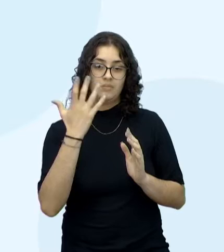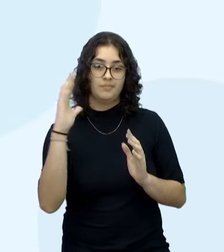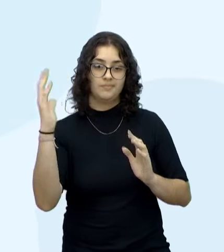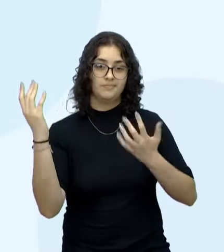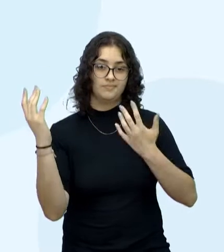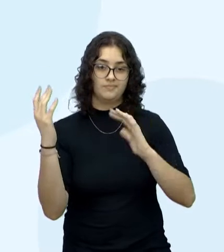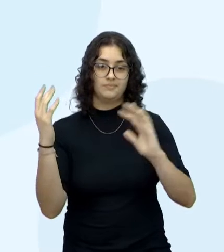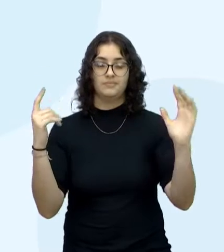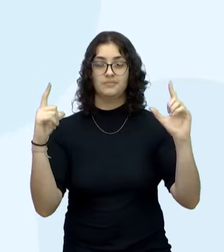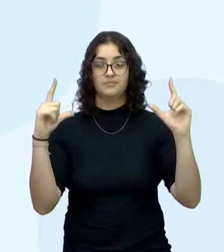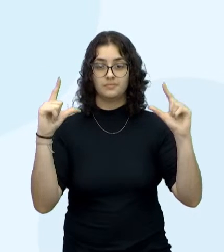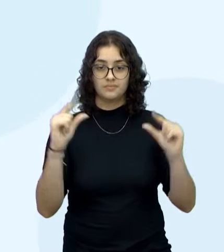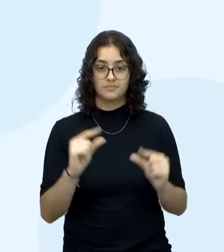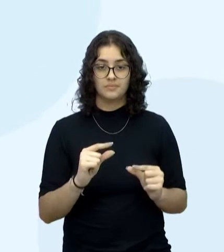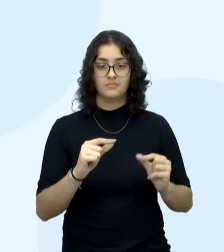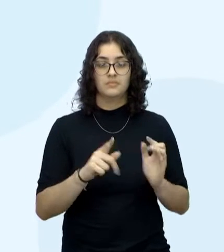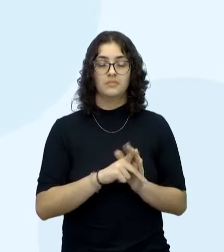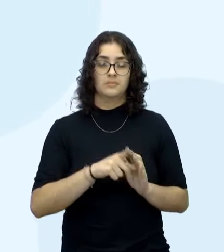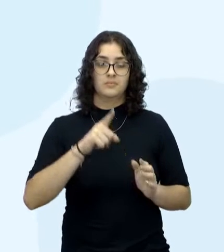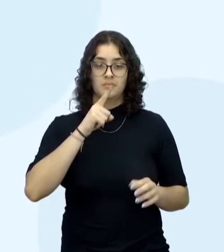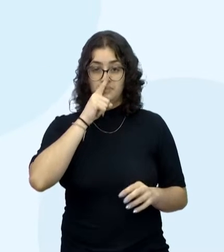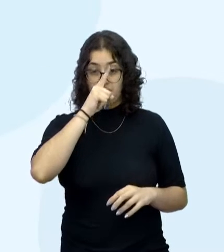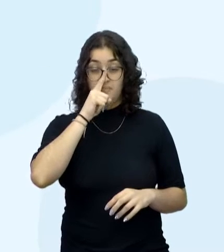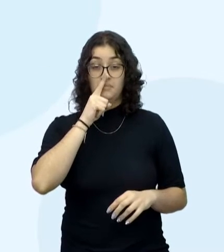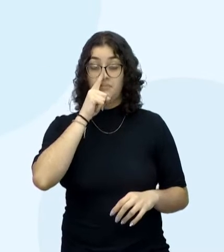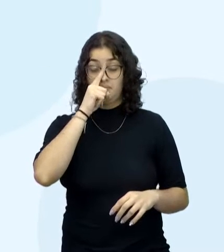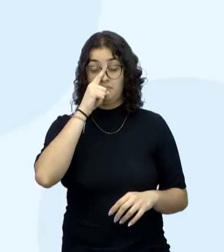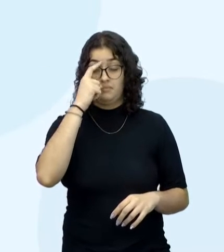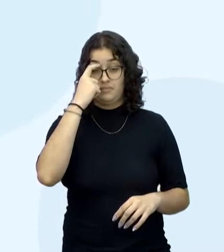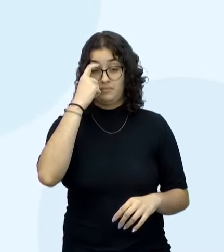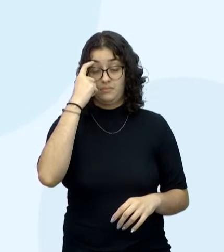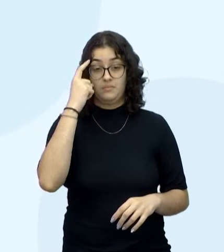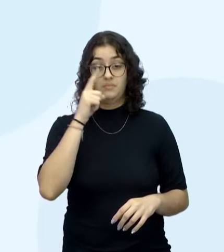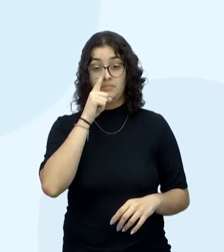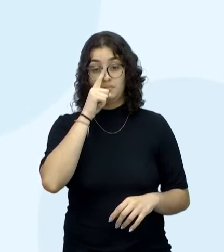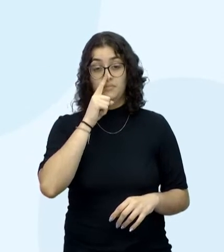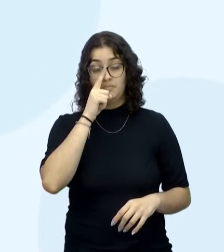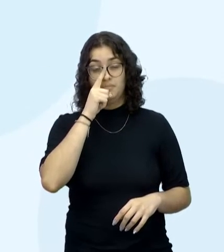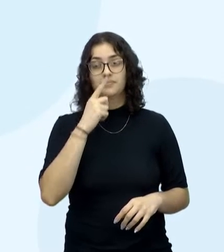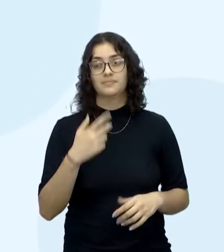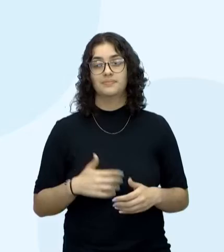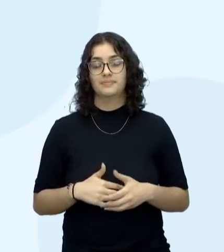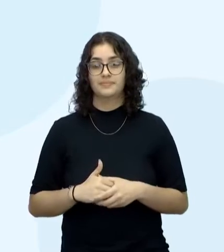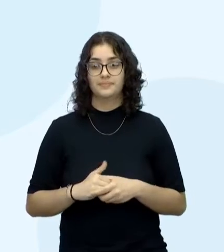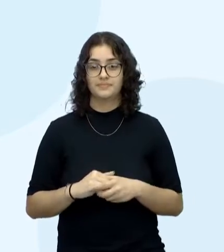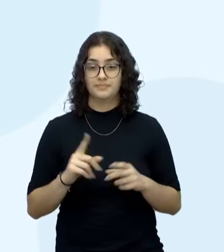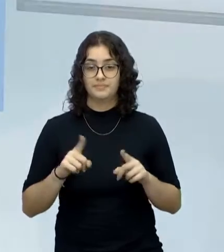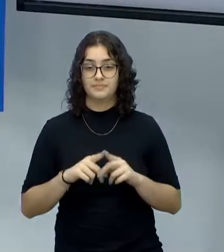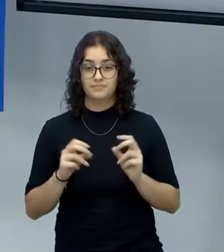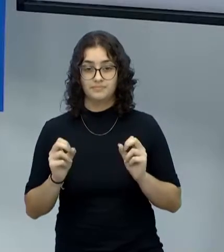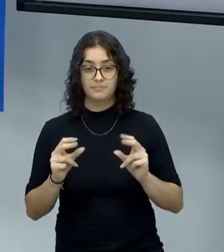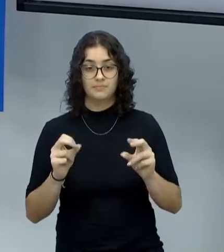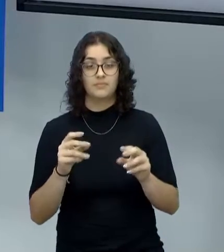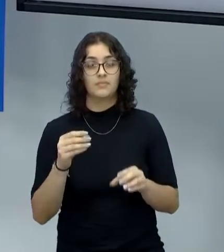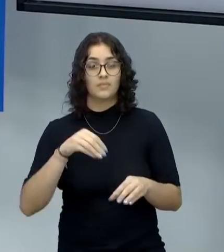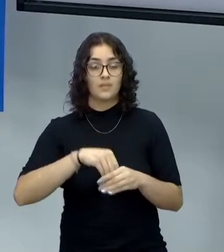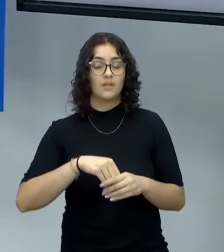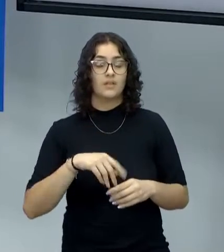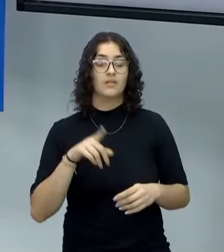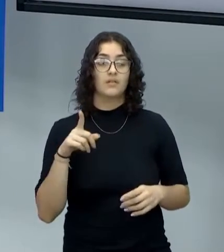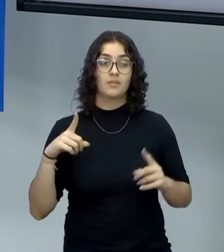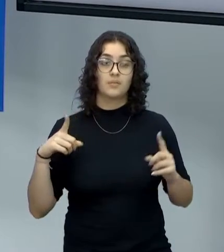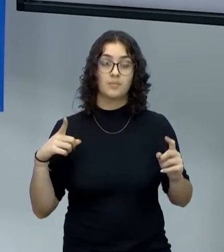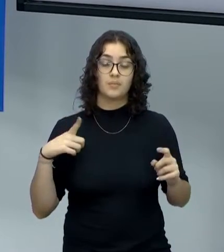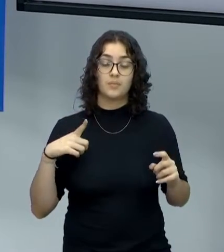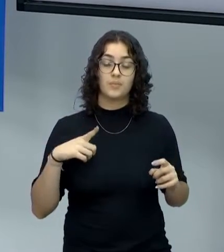de diminuir os riscos causados pelos resíduos perigosos e tóxicos. E dentro aí dessa política